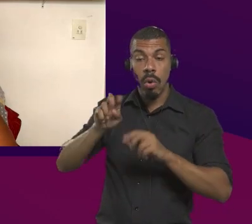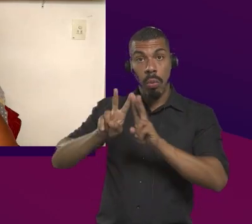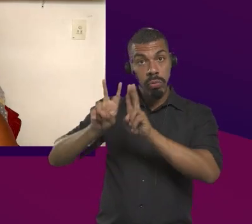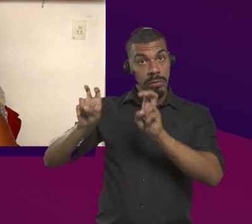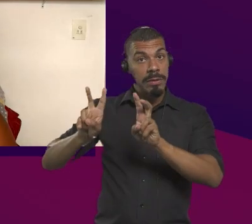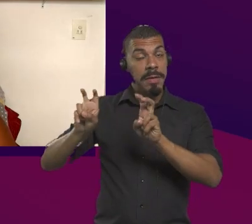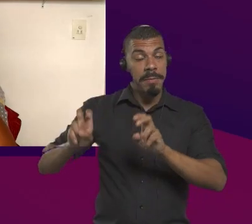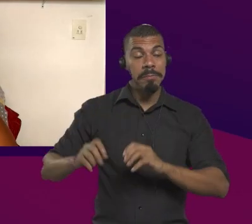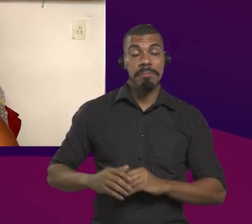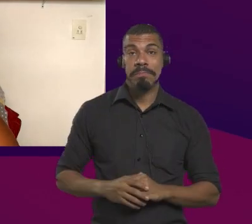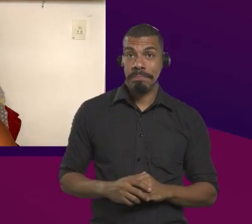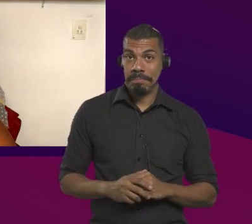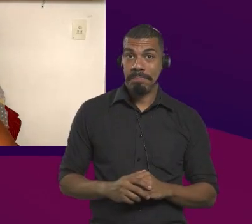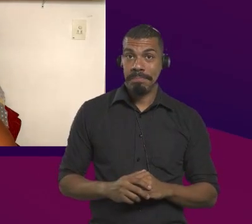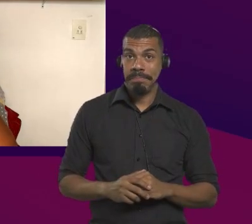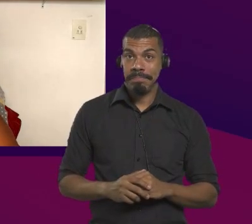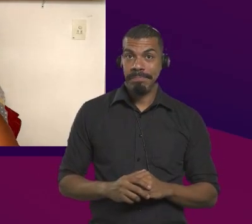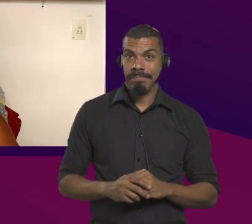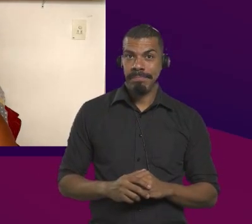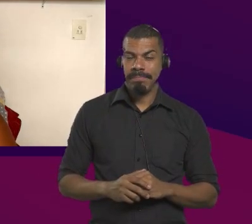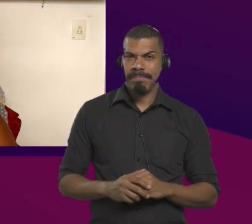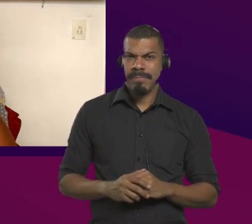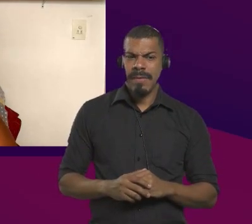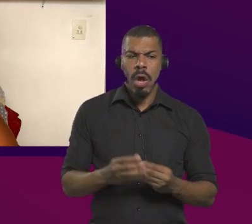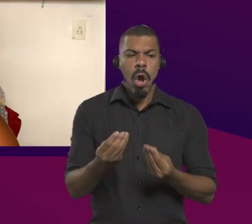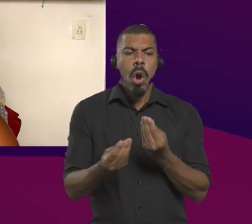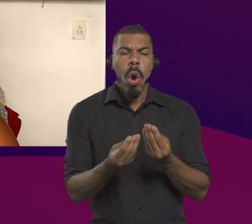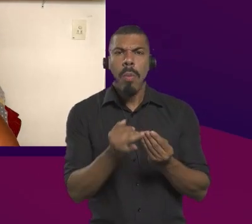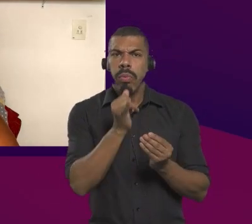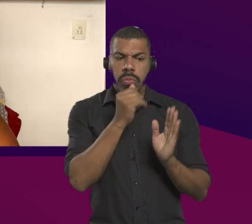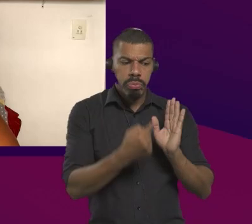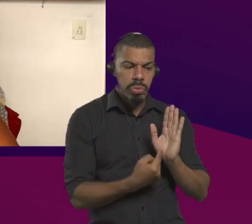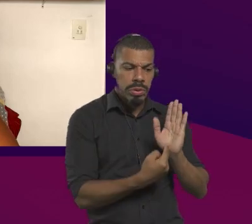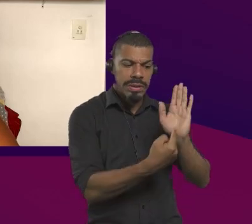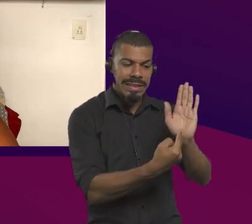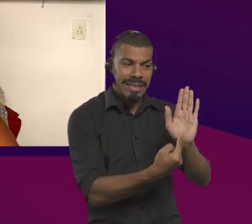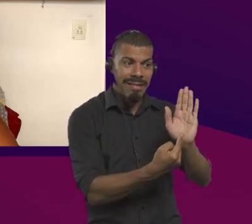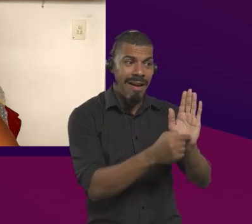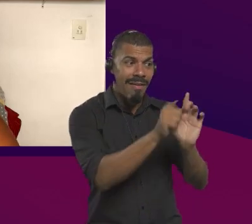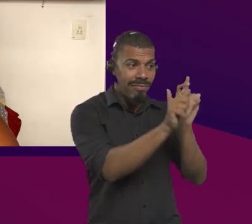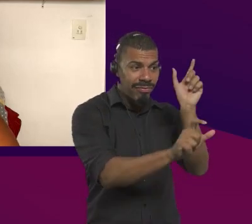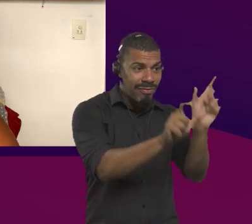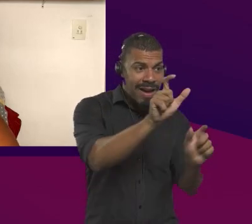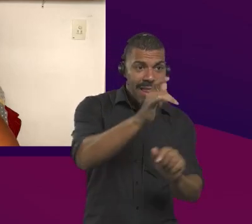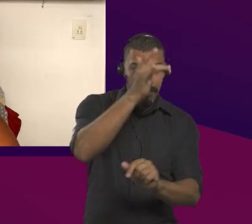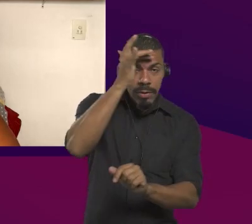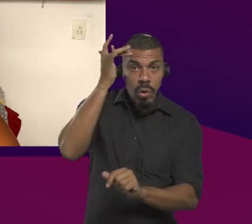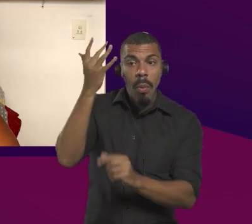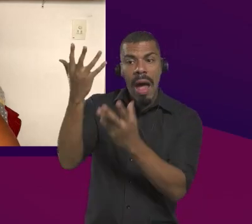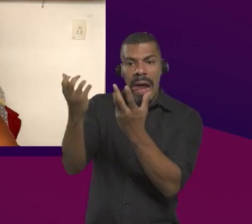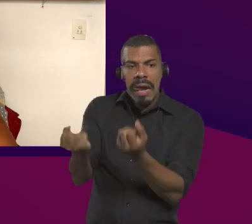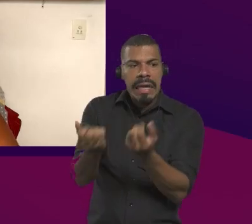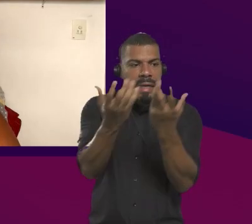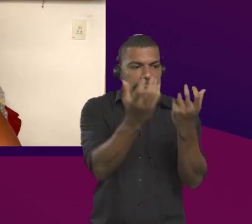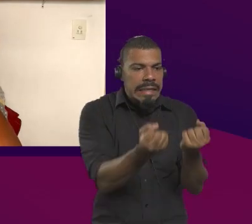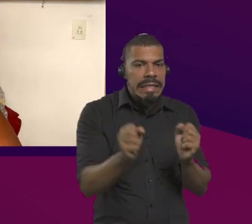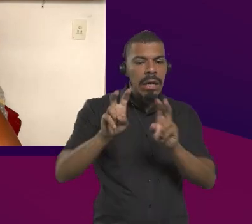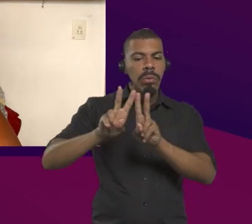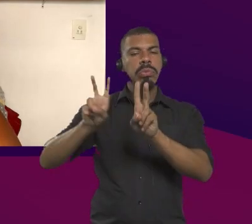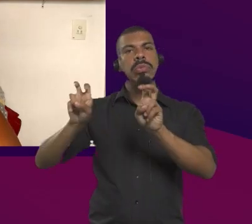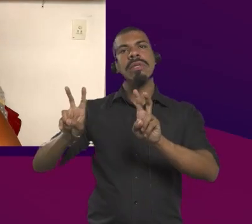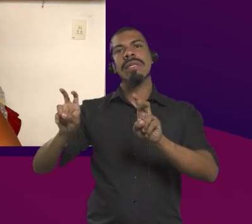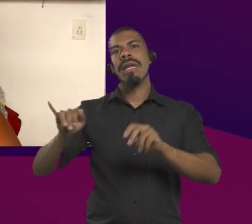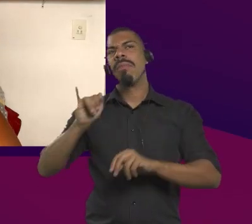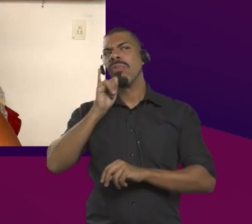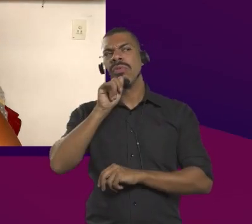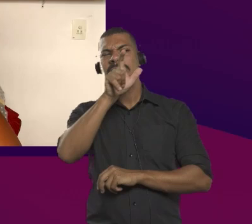Então, como não banalizar? Se a gente quer que todo mundo se aceite, que todo mundo comece a aceitar os outros e se tratar